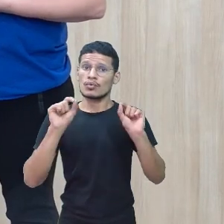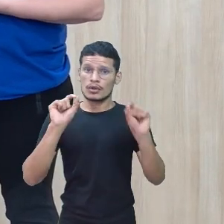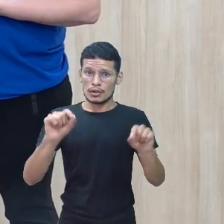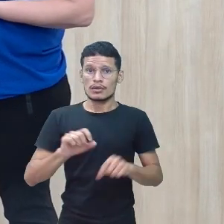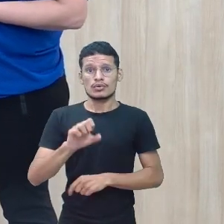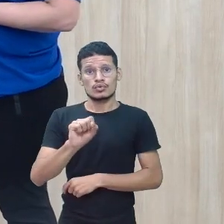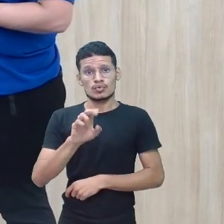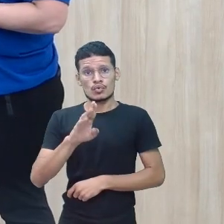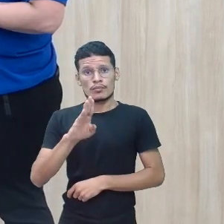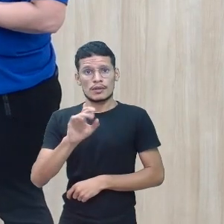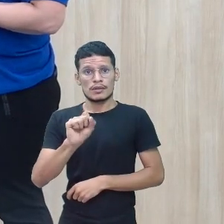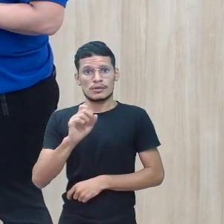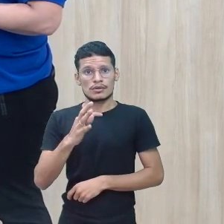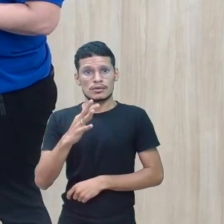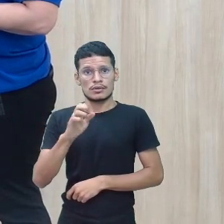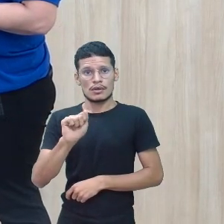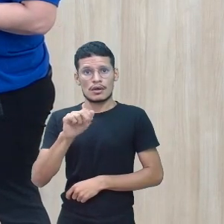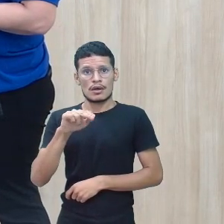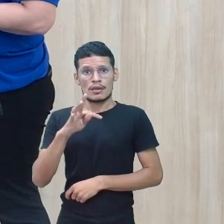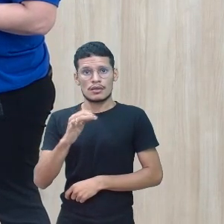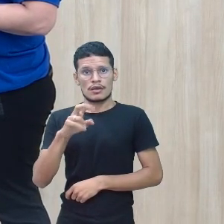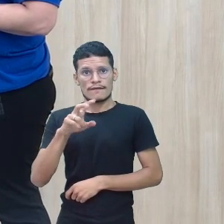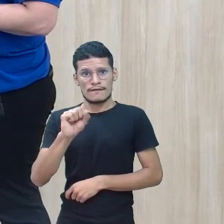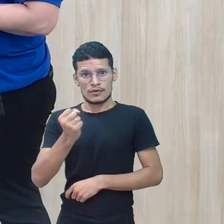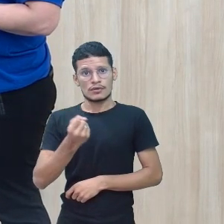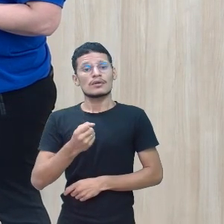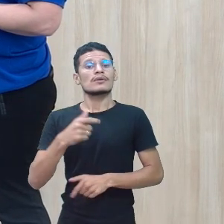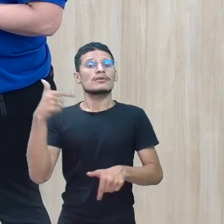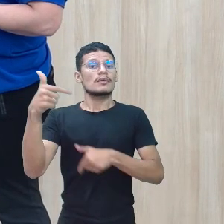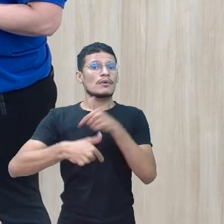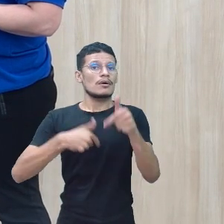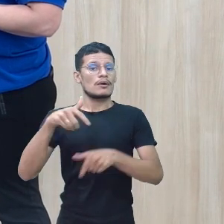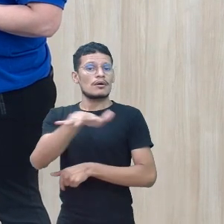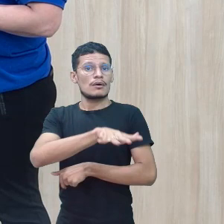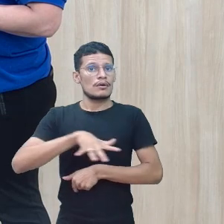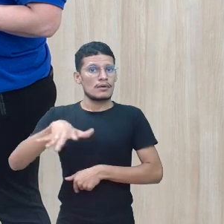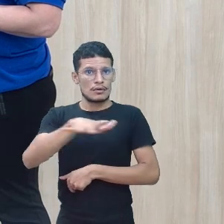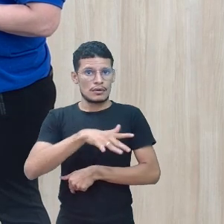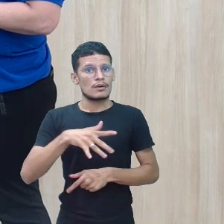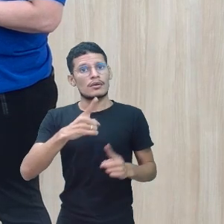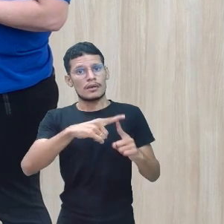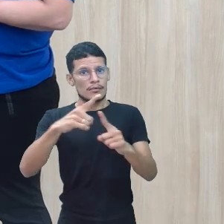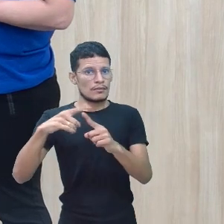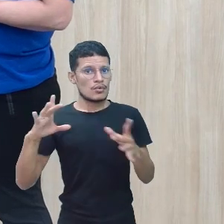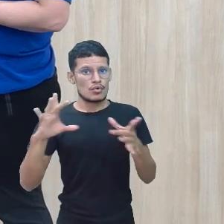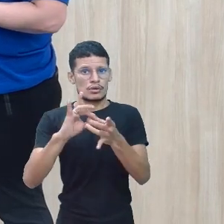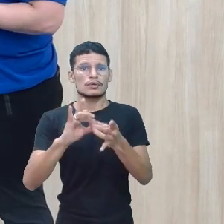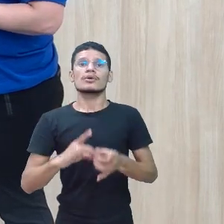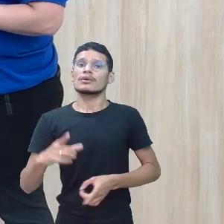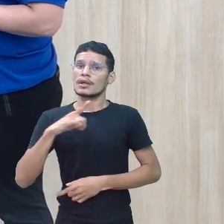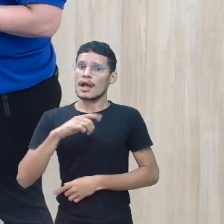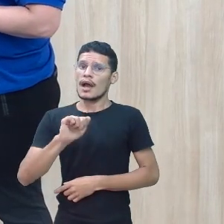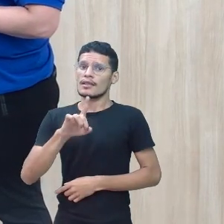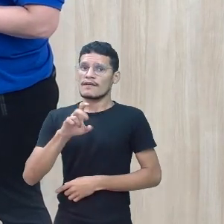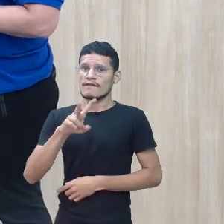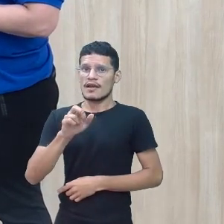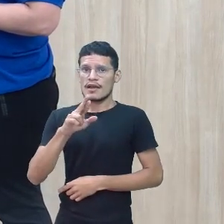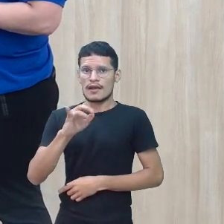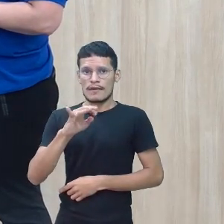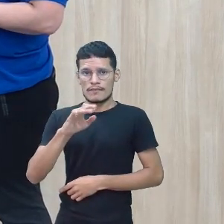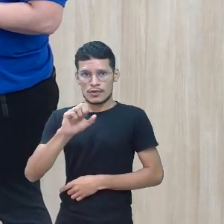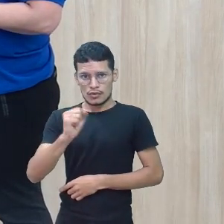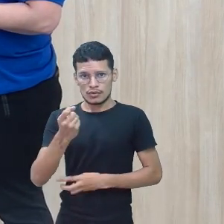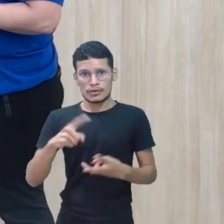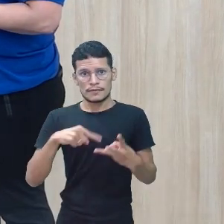os substantivos, não é? Atuando como expressões conectoras. Temos os advérbios,